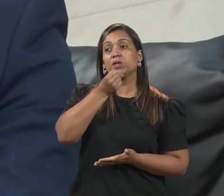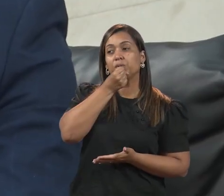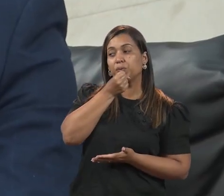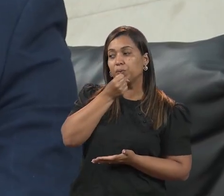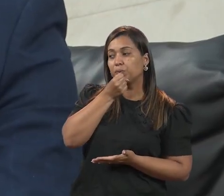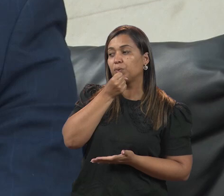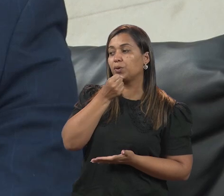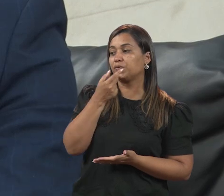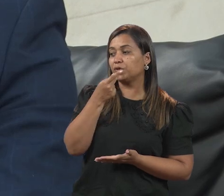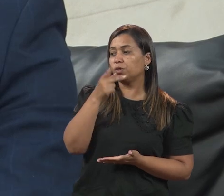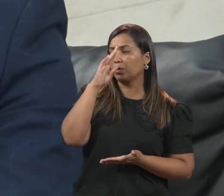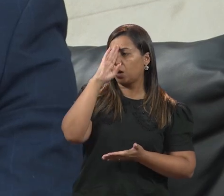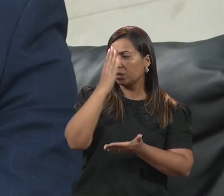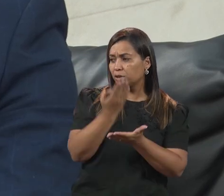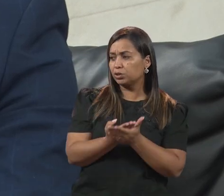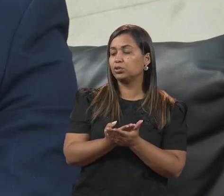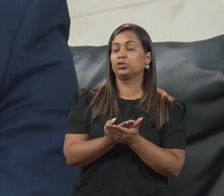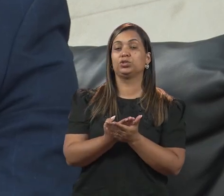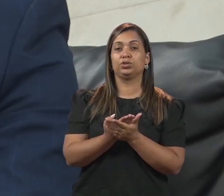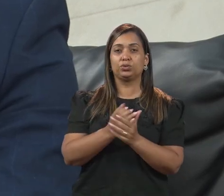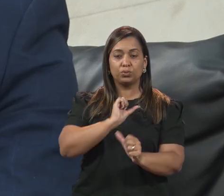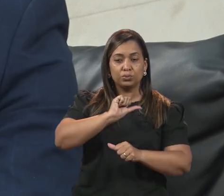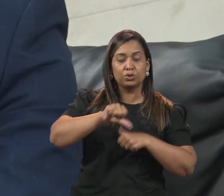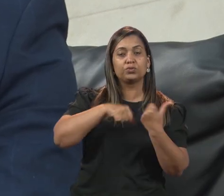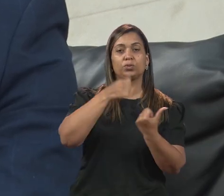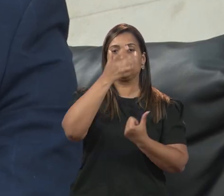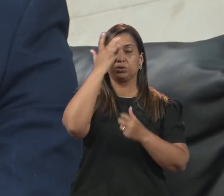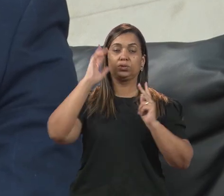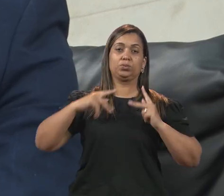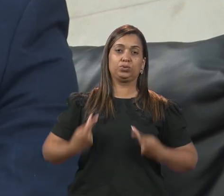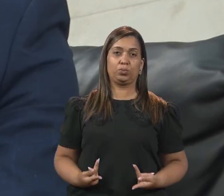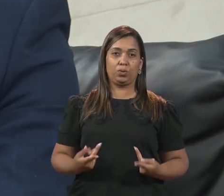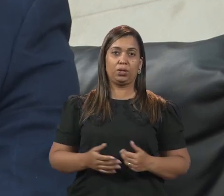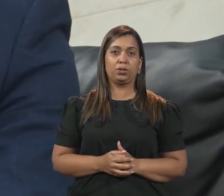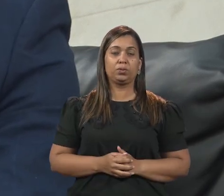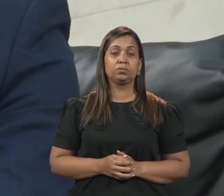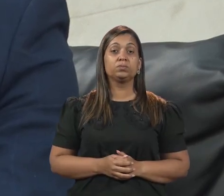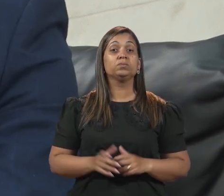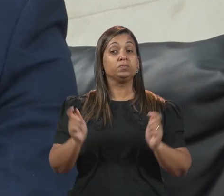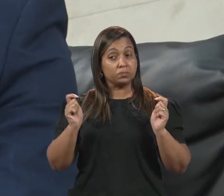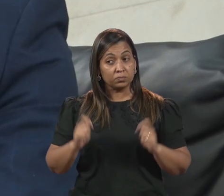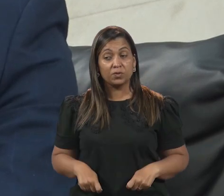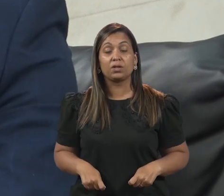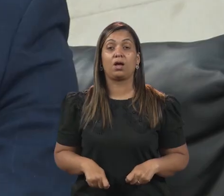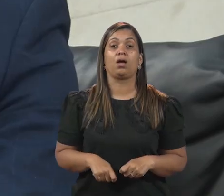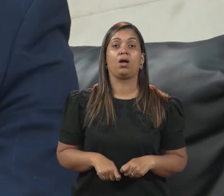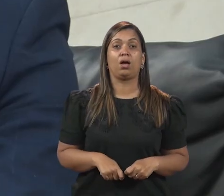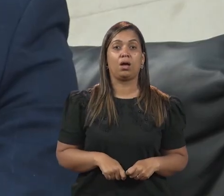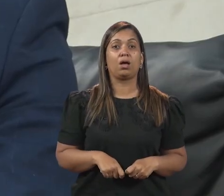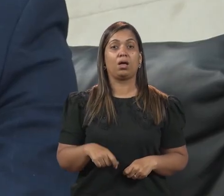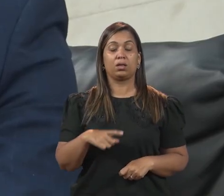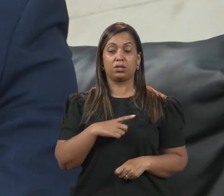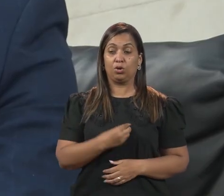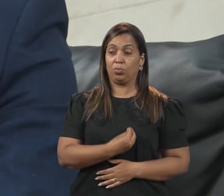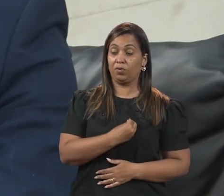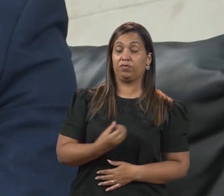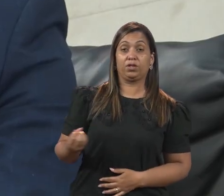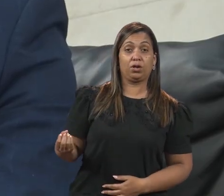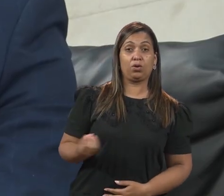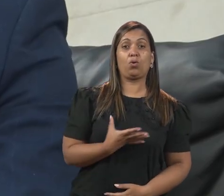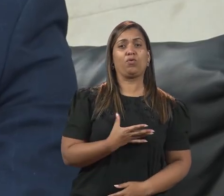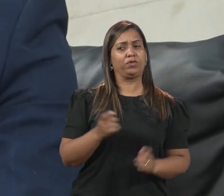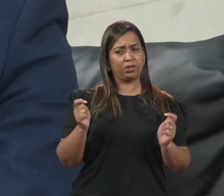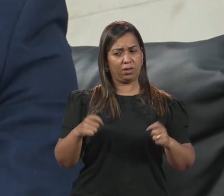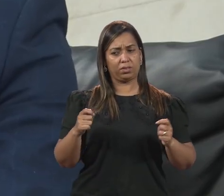falando que acredito muito no poder de transformação do ser humano. Acredito que ele pode regenerar, acredito que ele pode ter uma nova perspectiva de